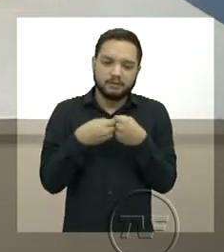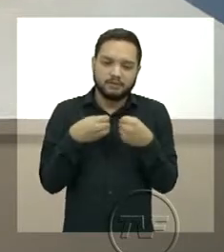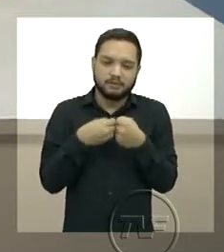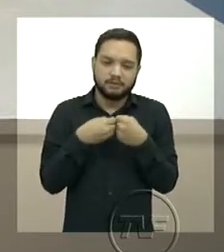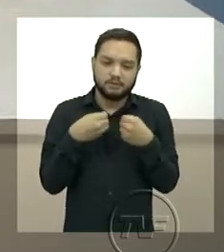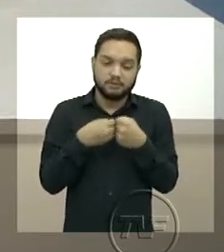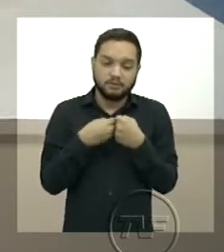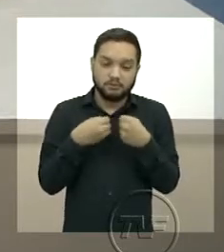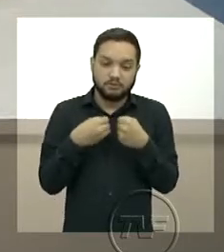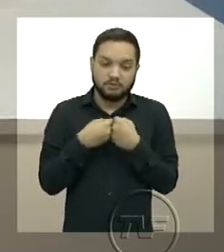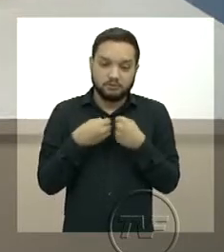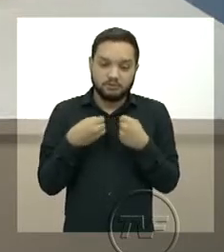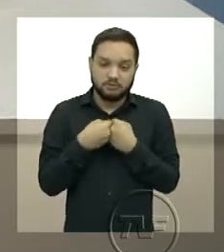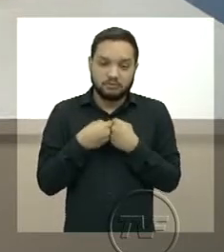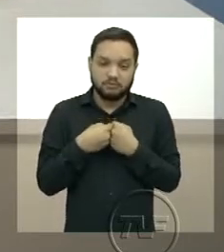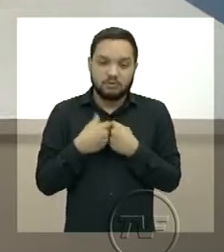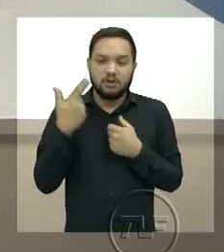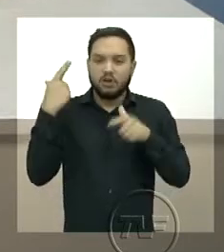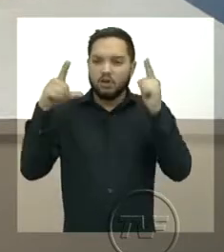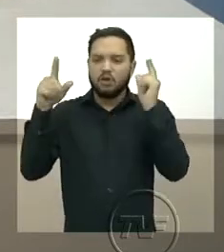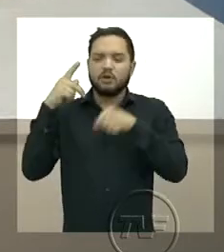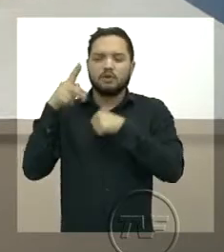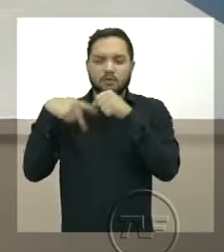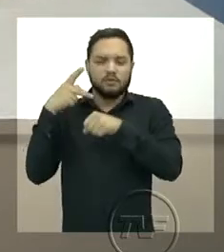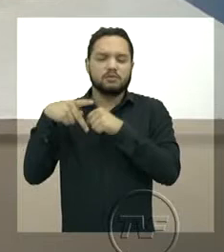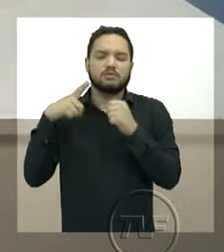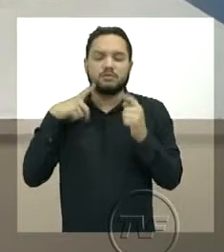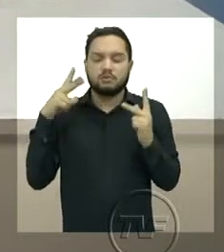também já acontece em outros países,